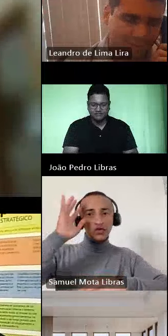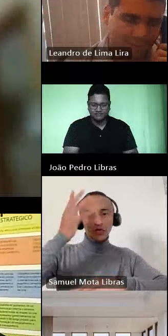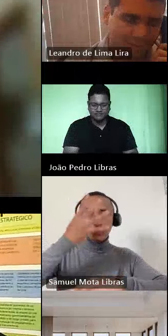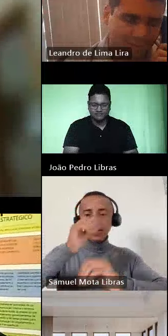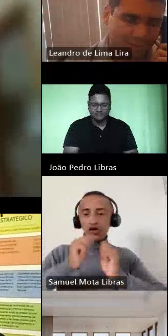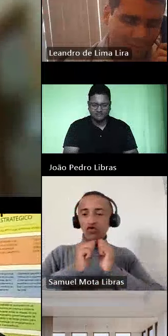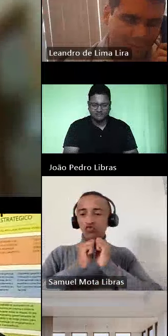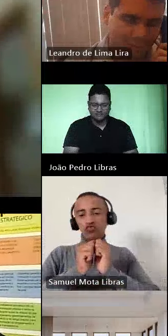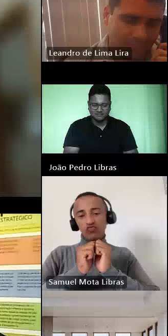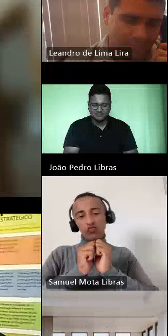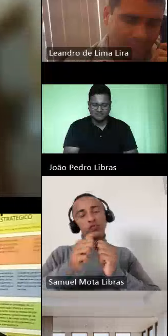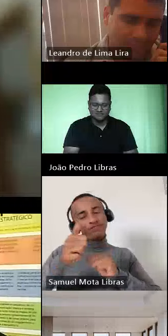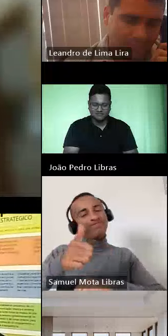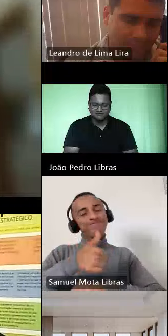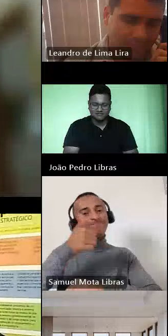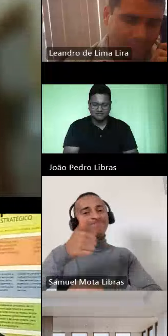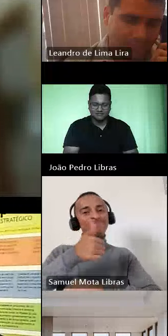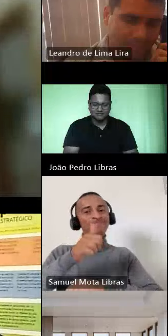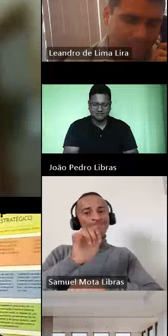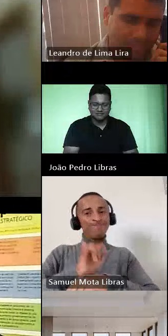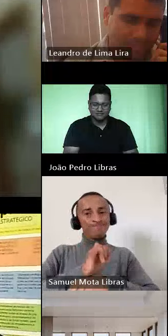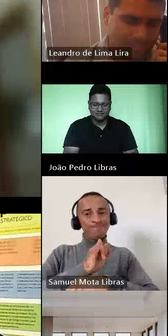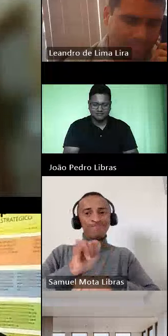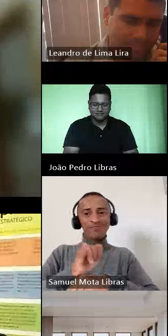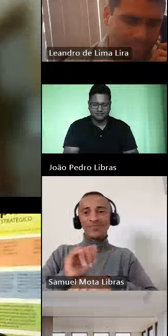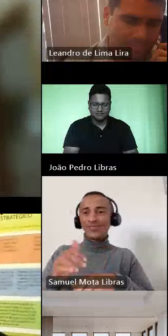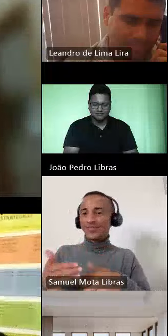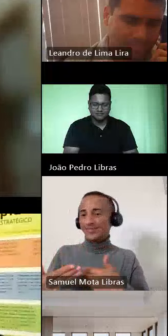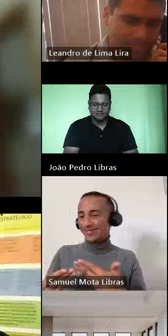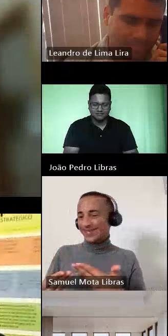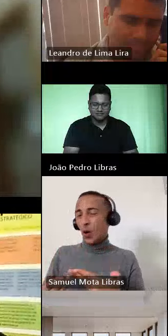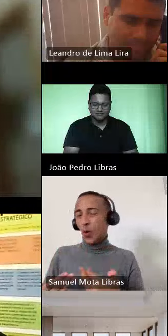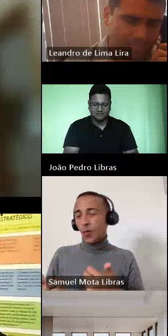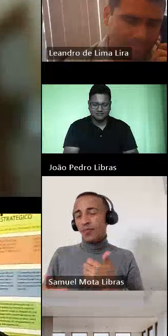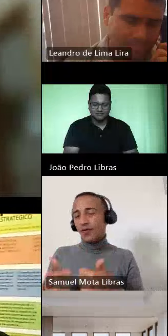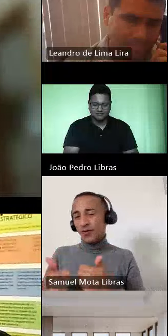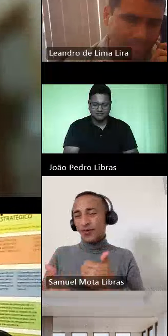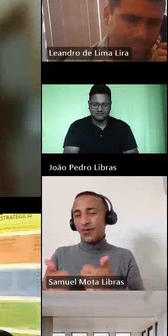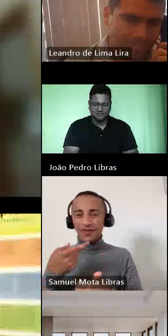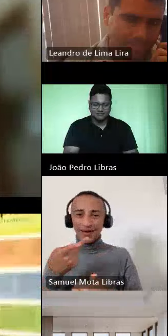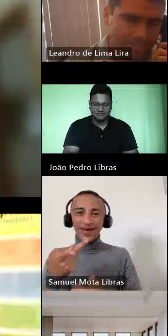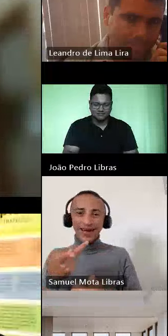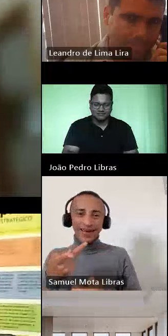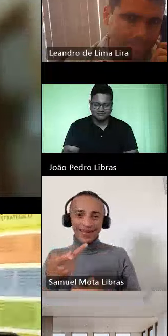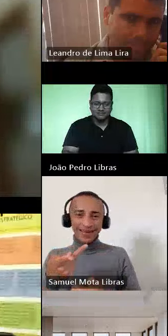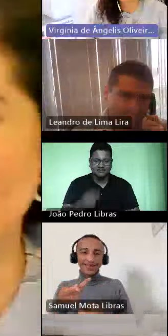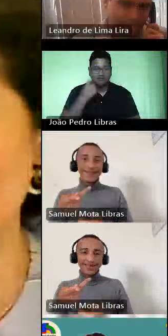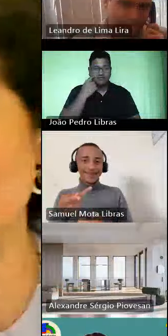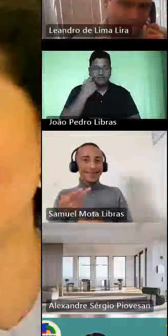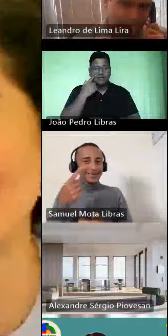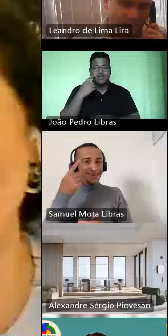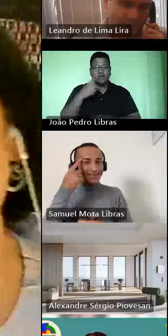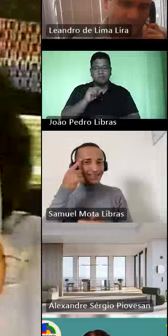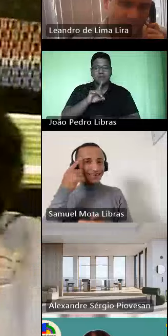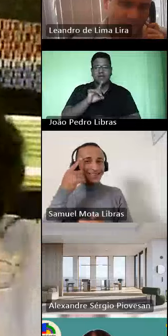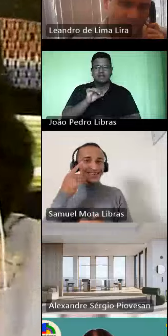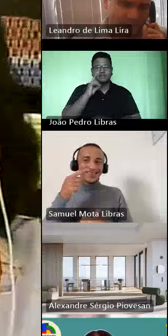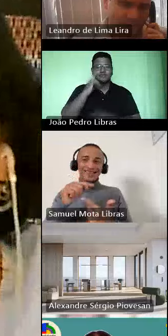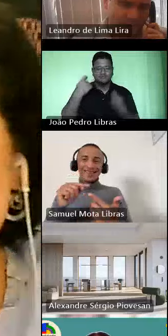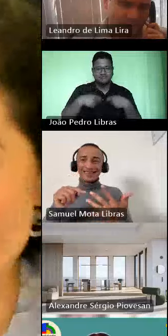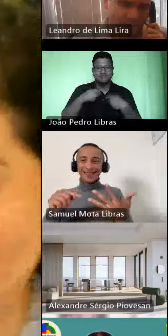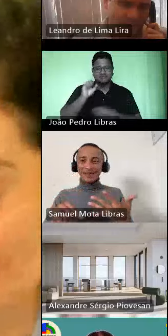é é até bom você falar isso aí que você lembra vários várias coisas que a gente ainda Precisa fazer tá pad primeira